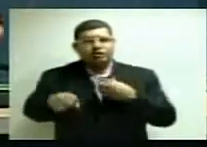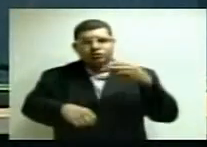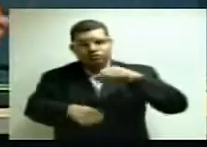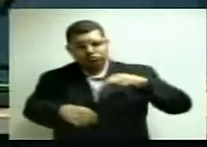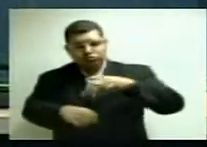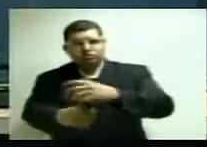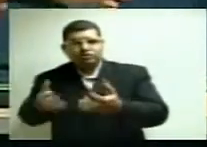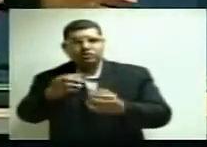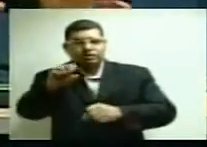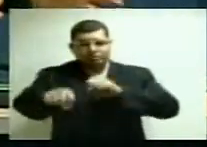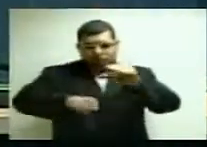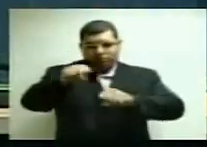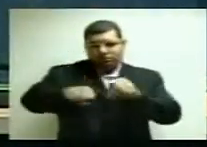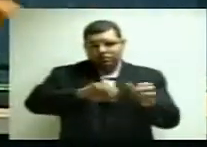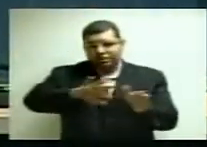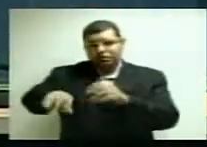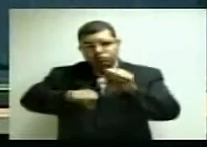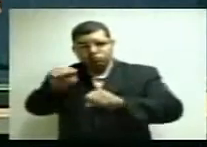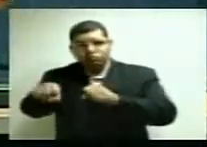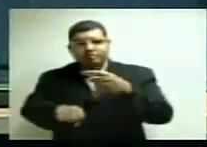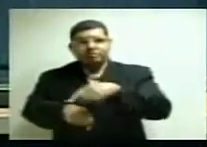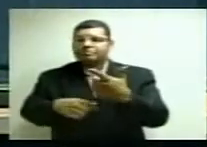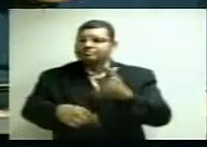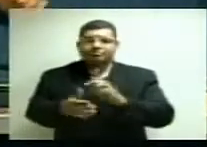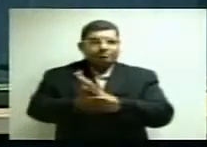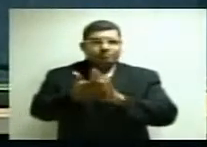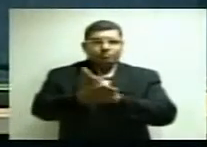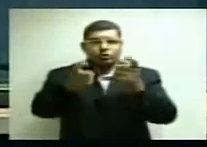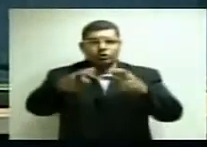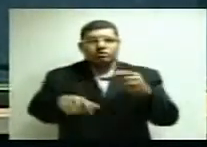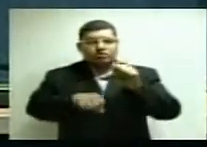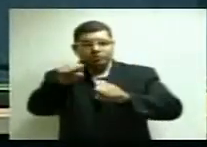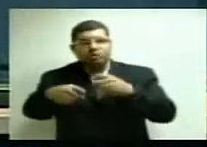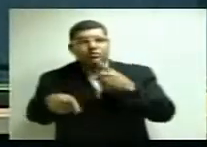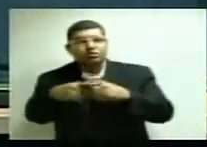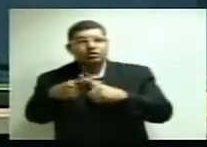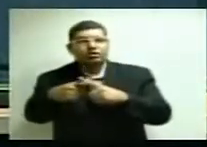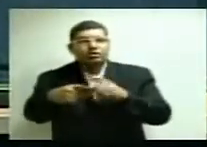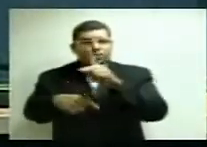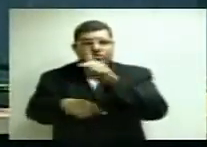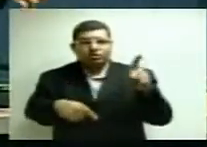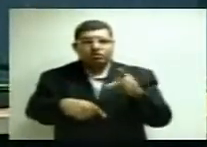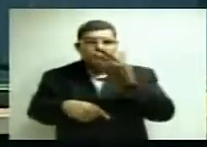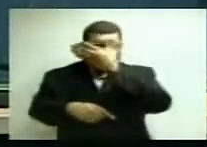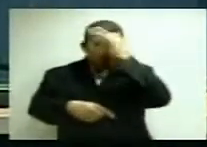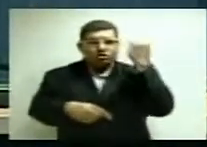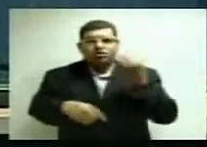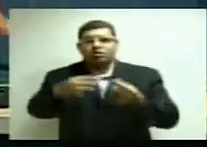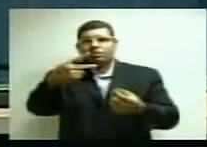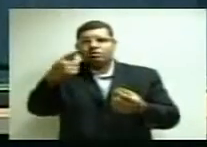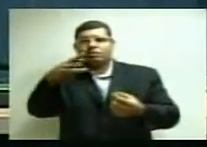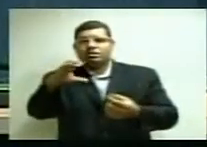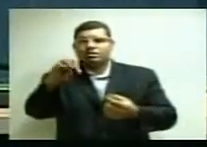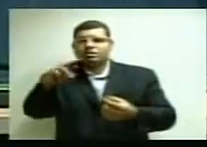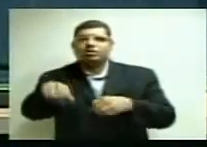correr lá, queria ir de bicicleta e deixar minha bicicleta, mas não tem onde deixar a bicicleta porque a prefeitura não coloca um